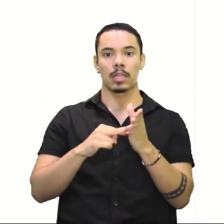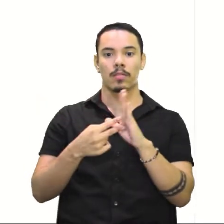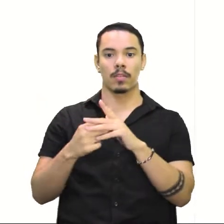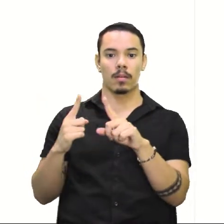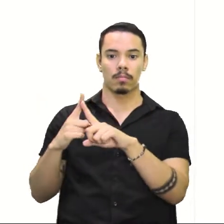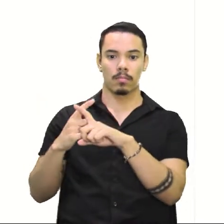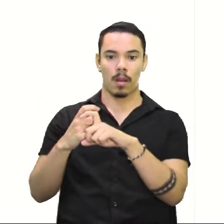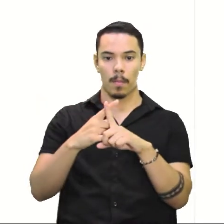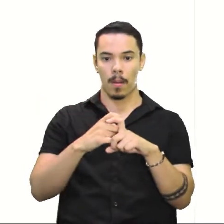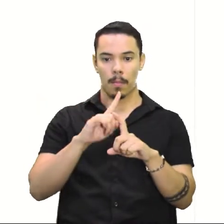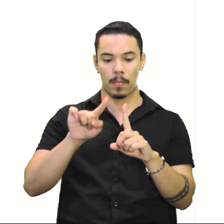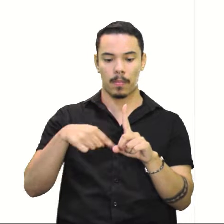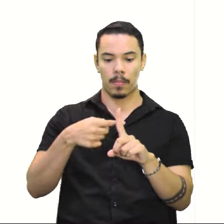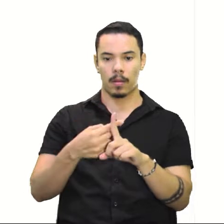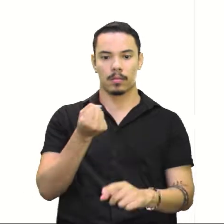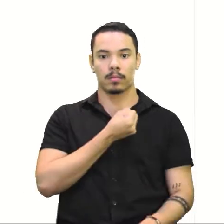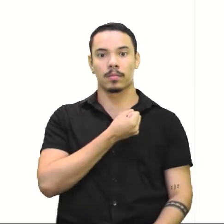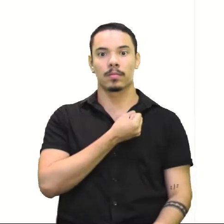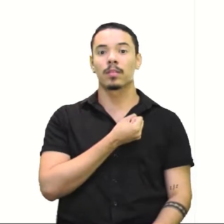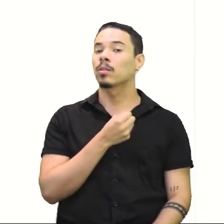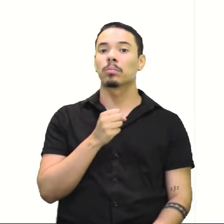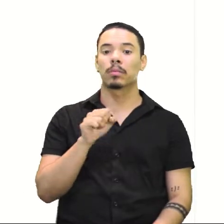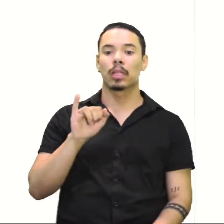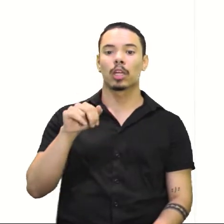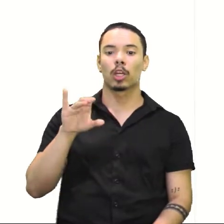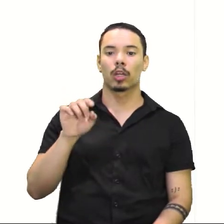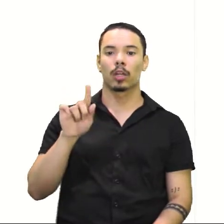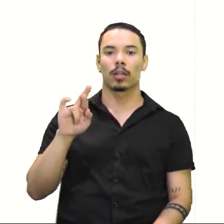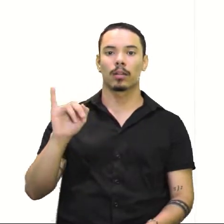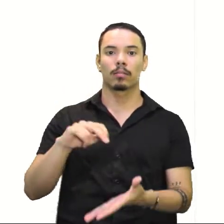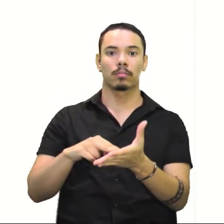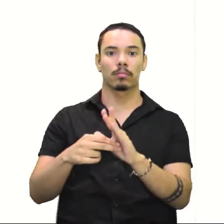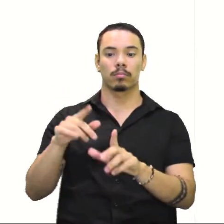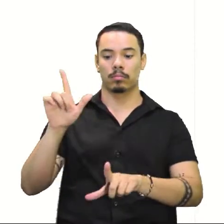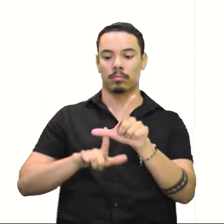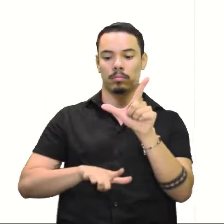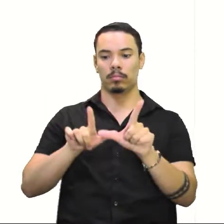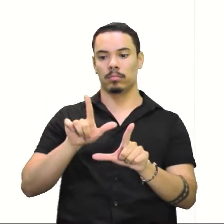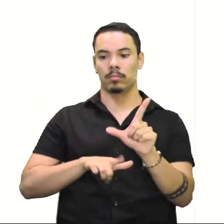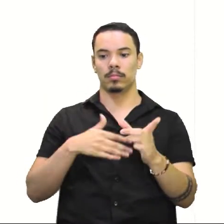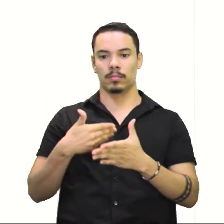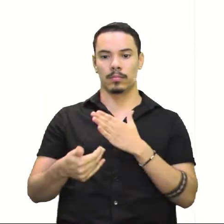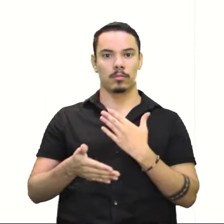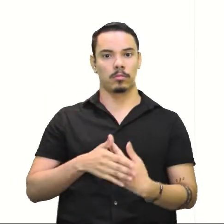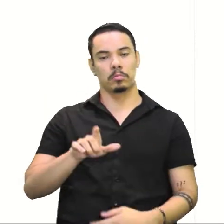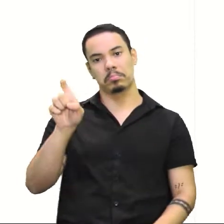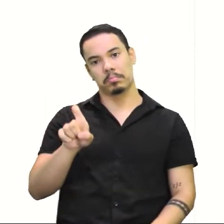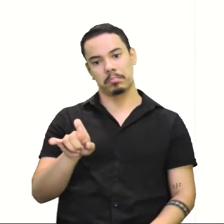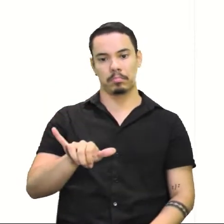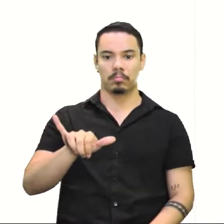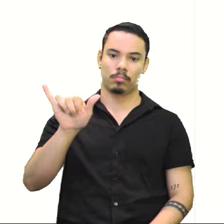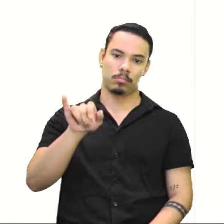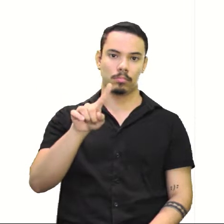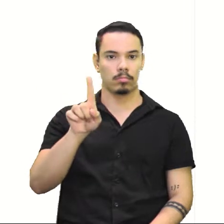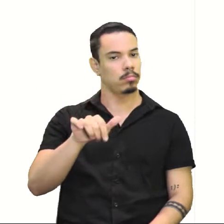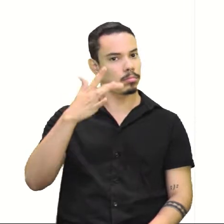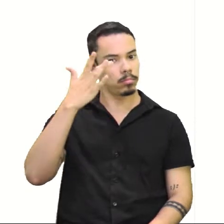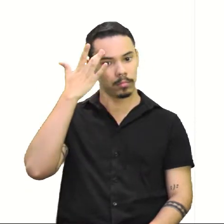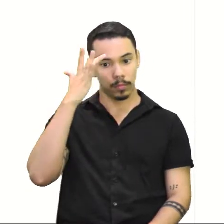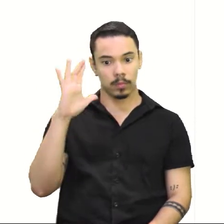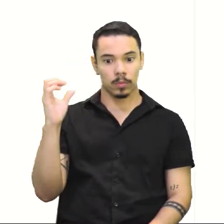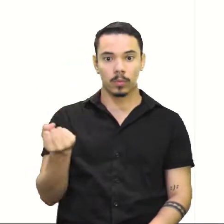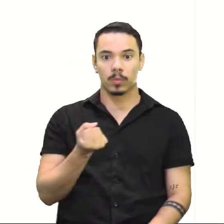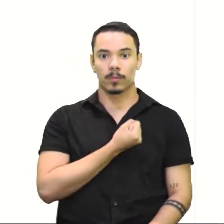incógnita. Lembrando que incógnita é a letra da nossa expressão que faz com que o valor numérico da